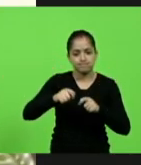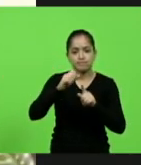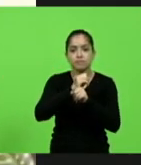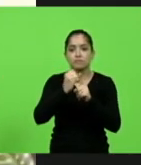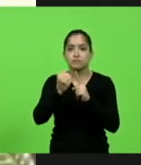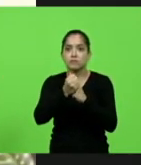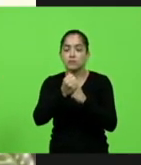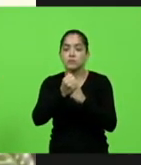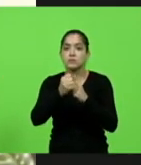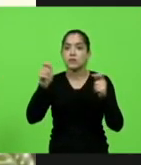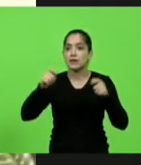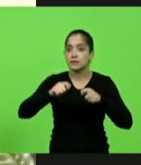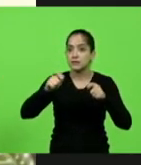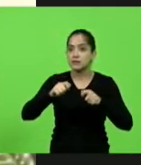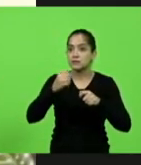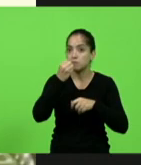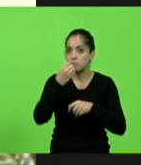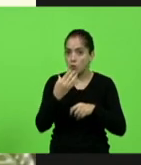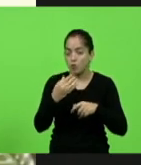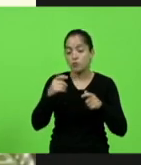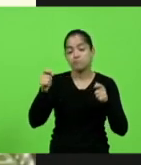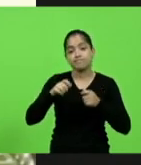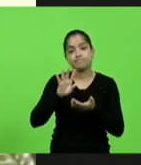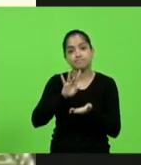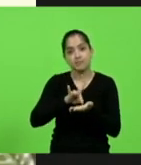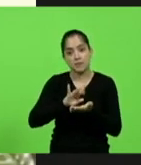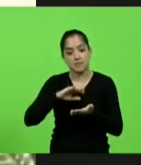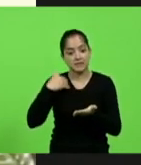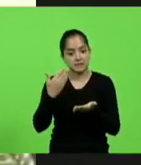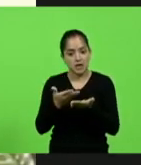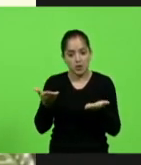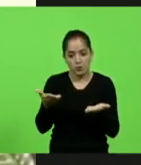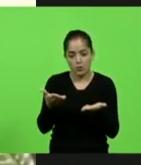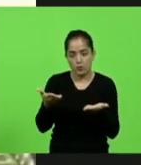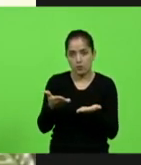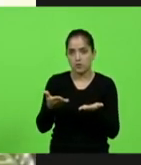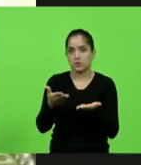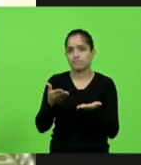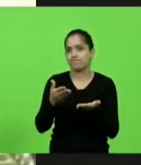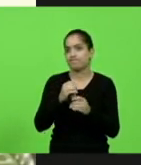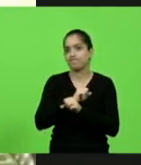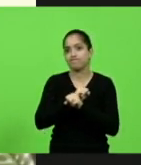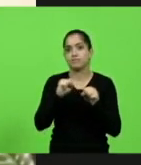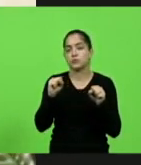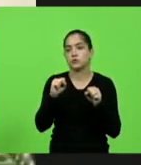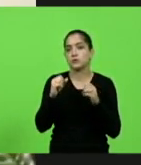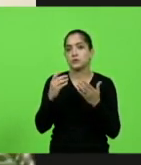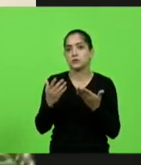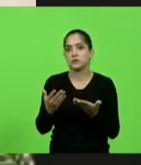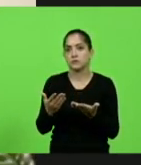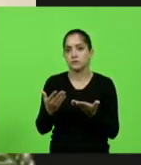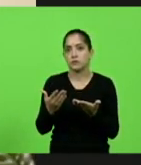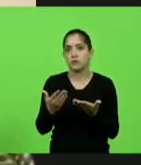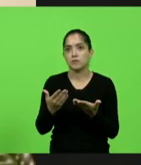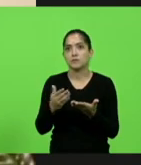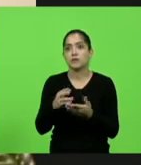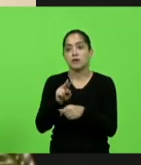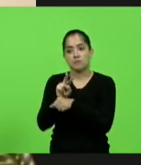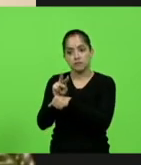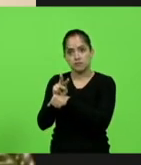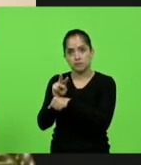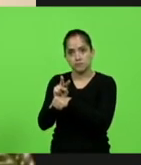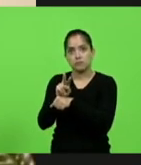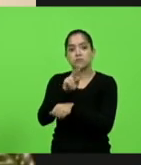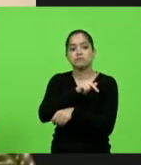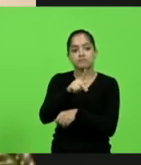necessárias, isso possa acontecer. No atual momento, vemos como uma impossibilidade. Acima de tudo, para preservar o emprego dos nossos